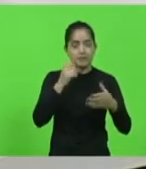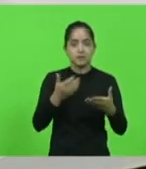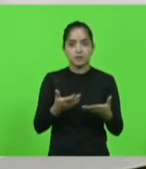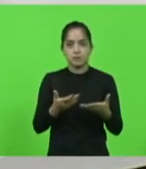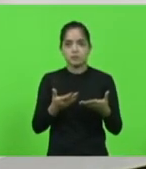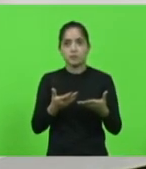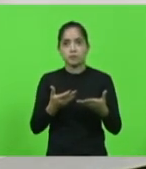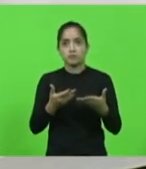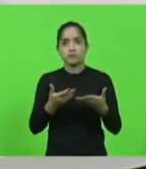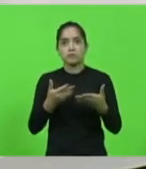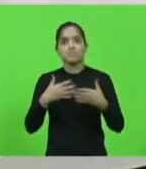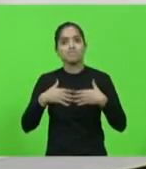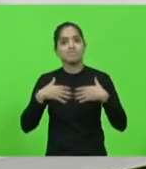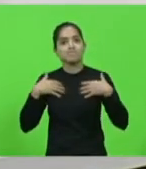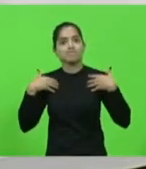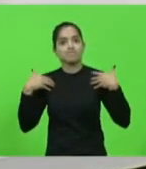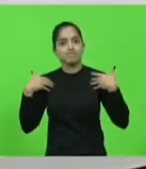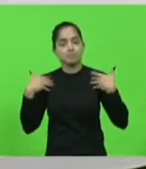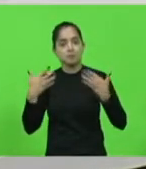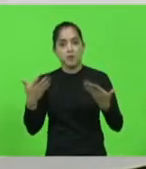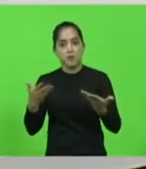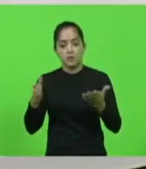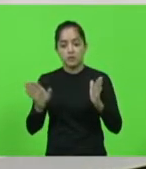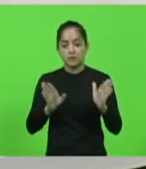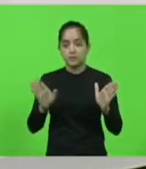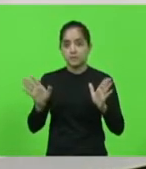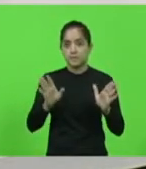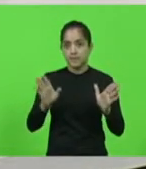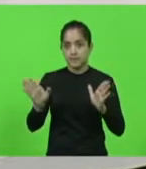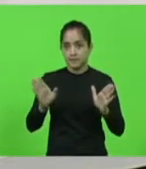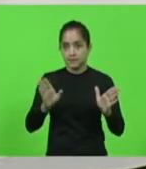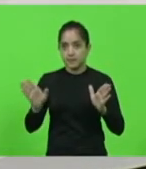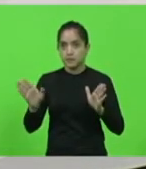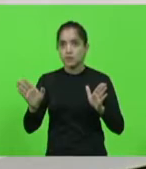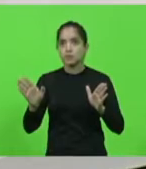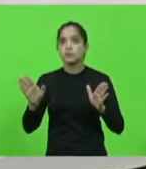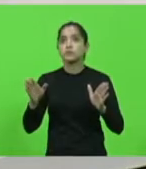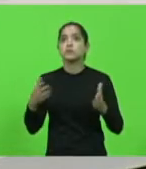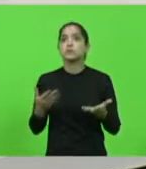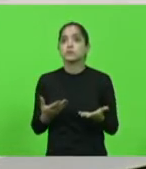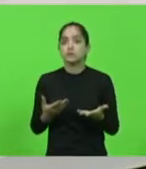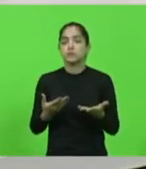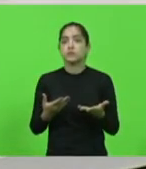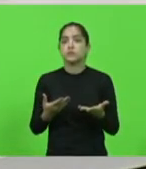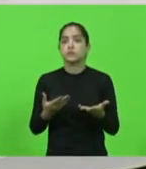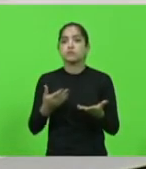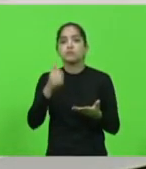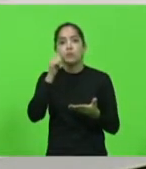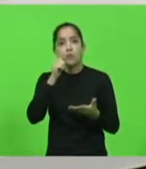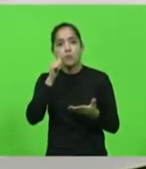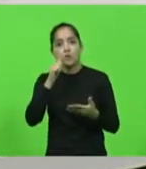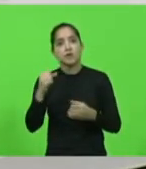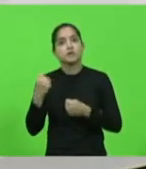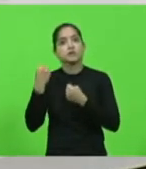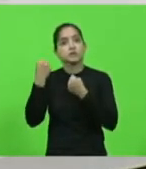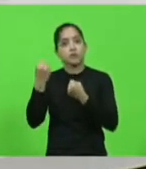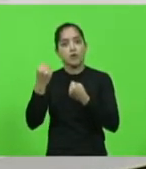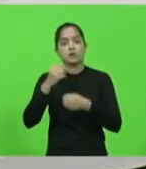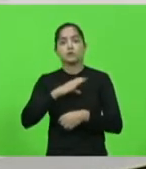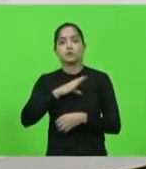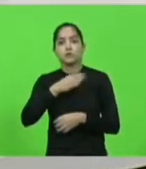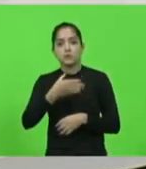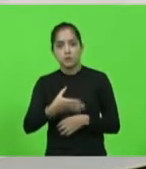sido um privilégio, nesse período, ladear o parlamento com mulheres tão fortes, tão